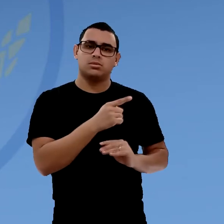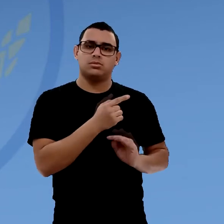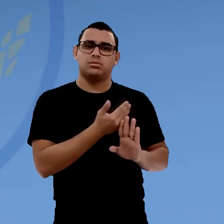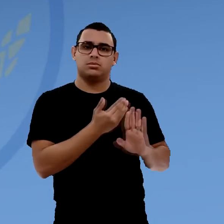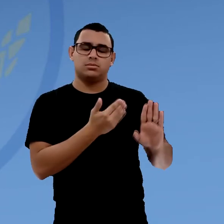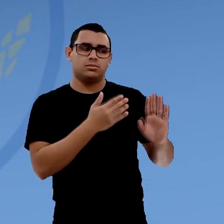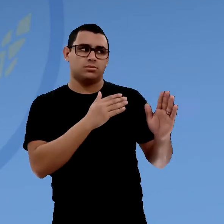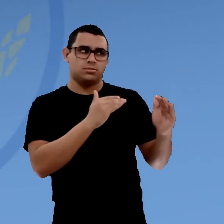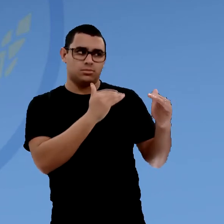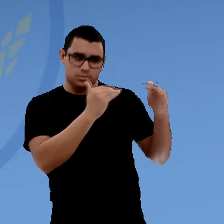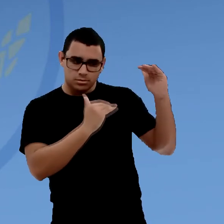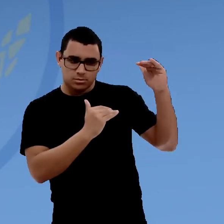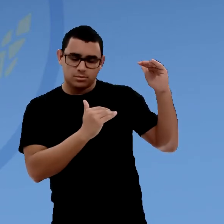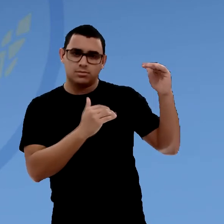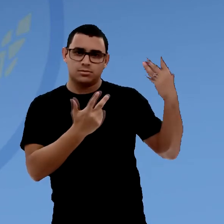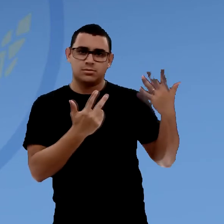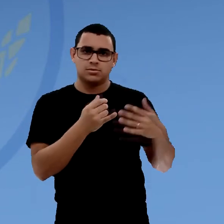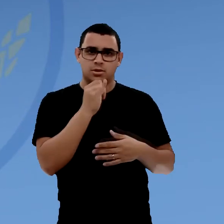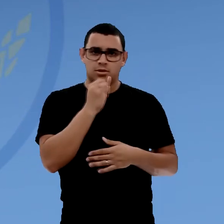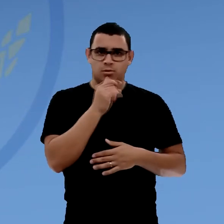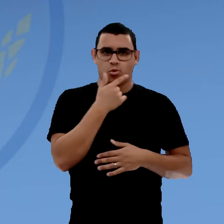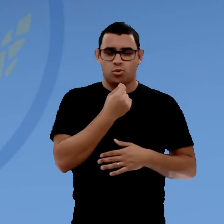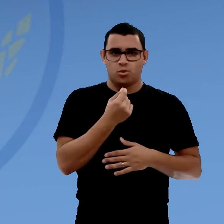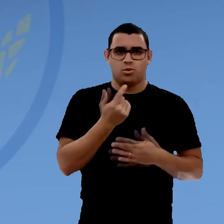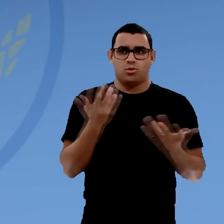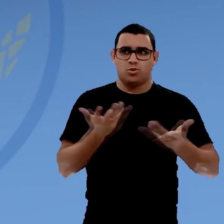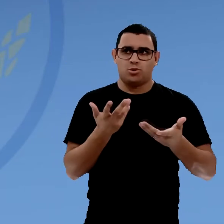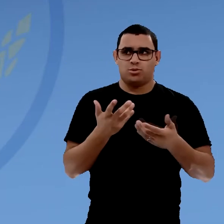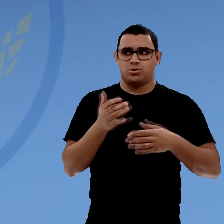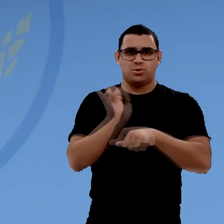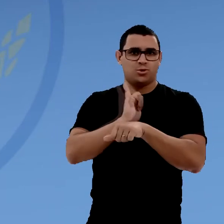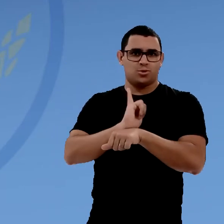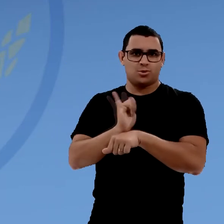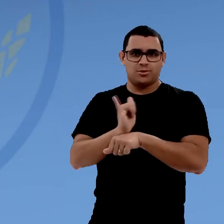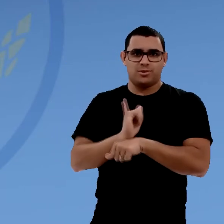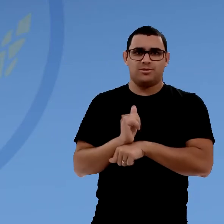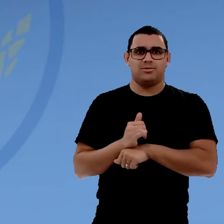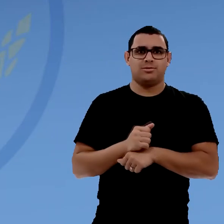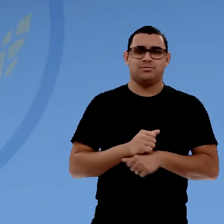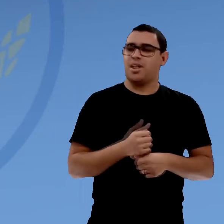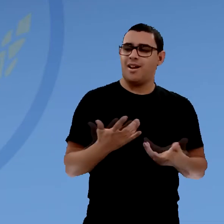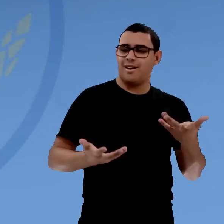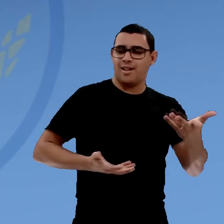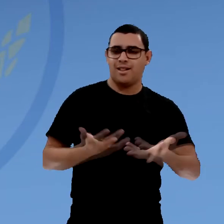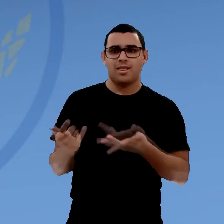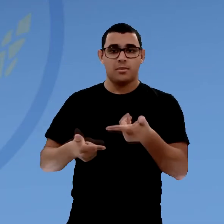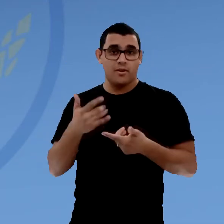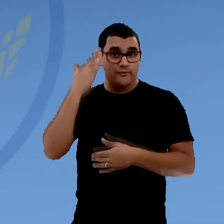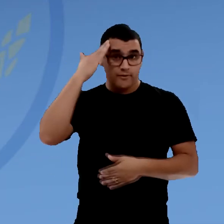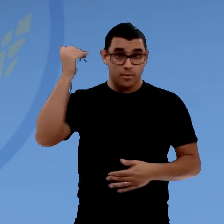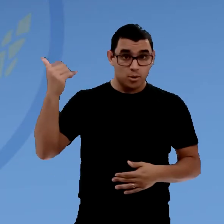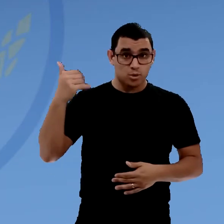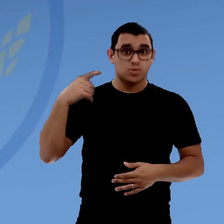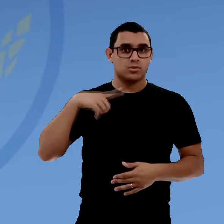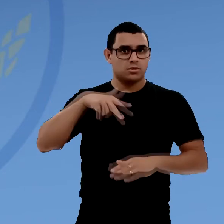da sociedade. Por exemplo, um digital influencer, ele é uma pessoa famosa, ele tem um